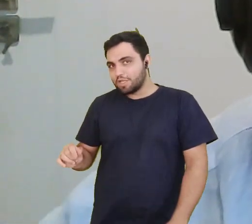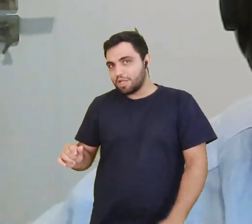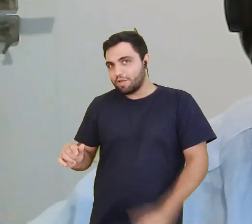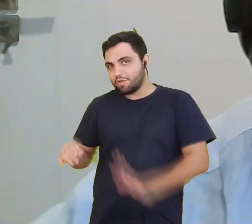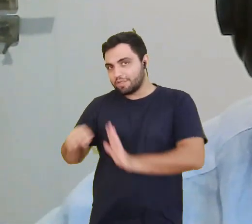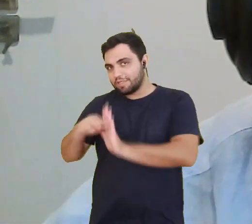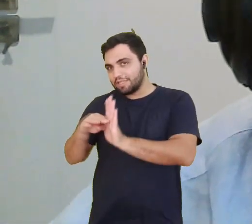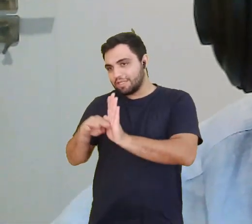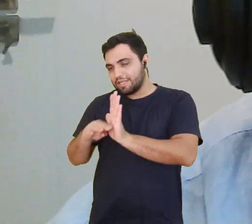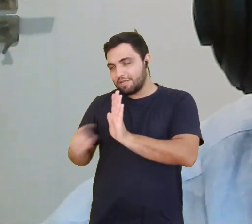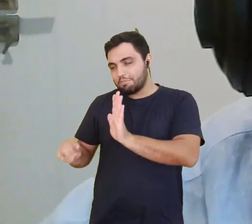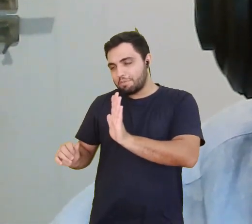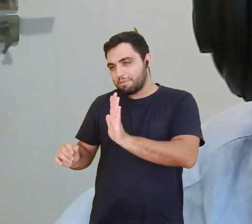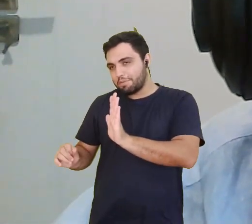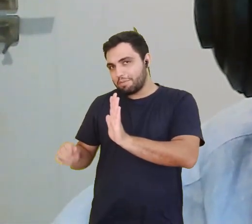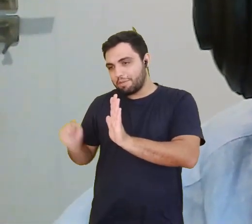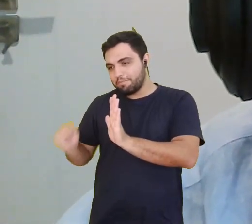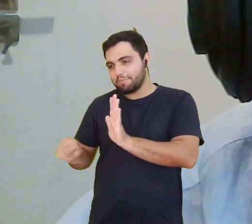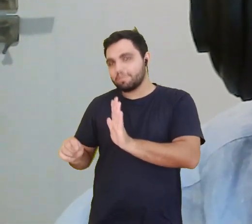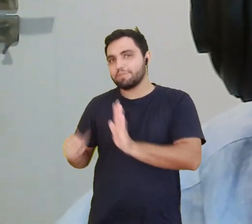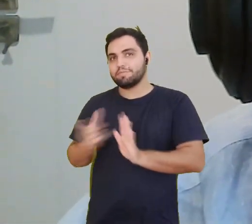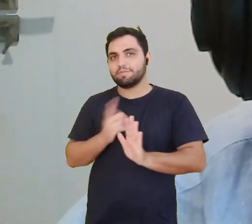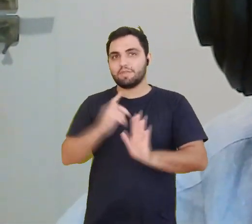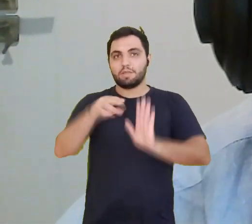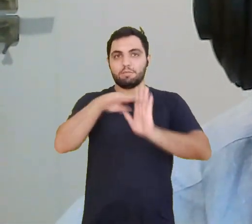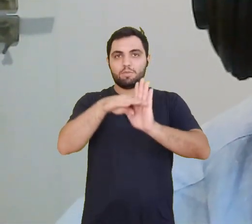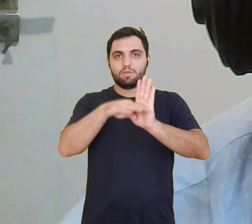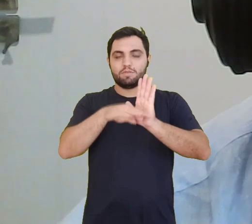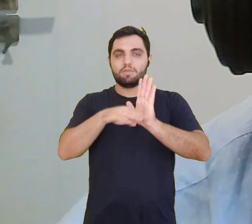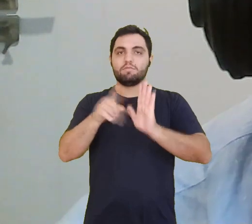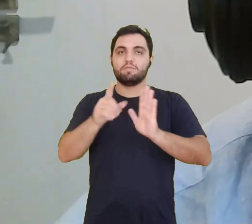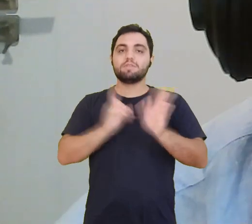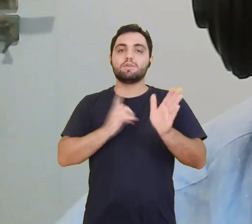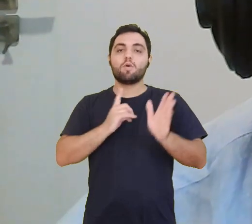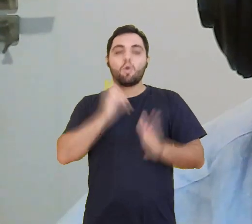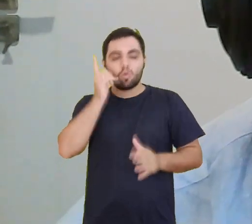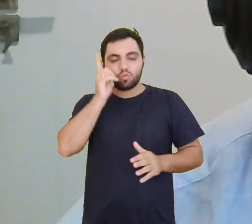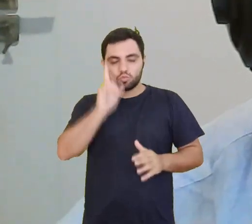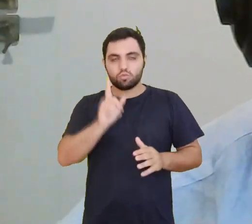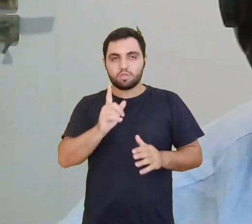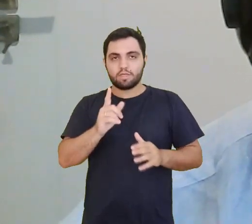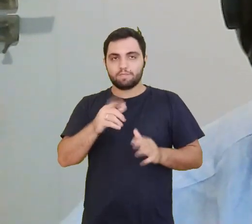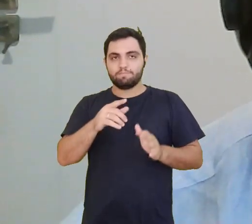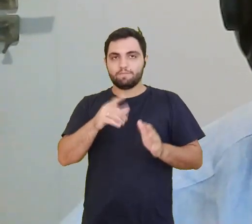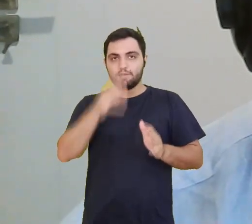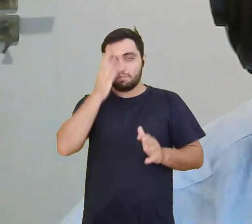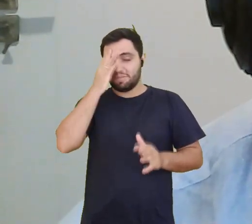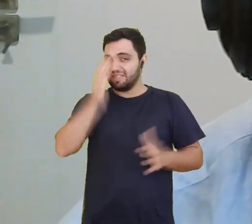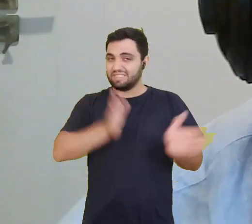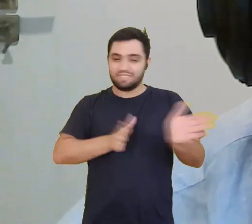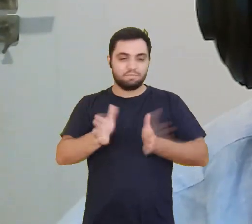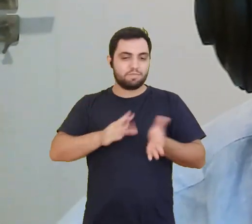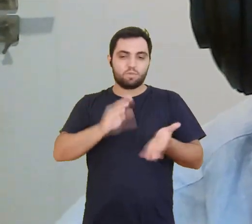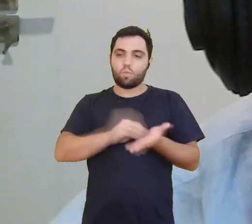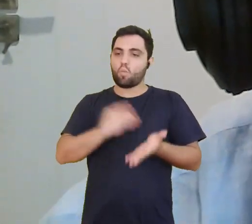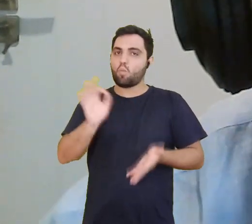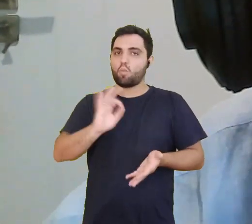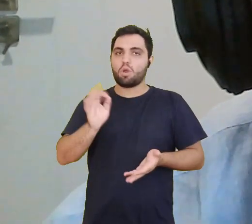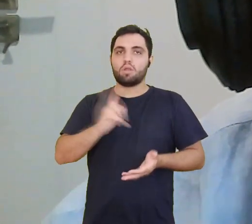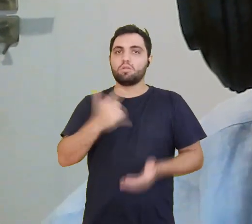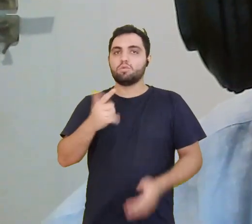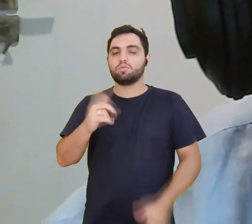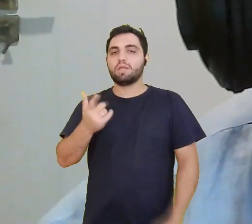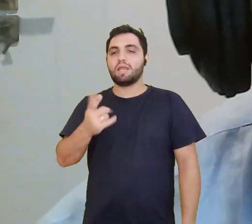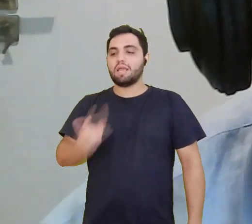umas posições ali que você consegue delimitar, é bem inacessível, não tem nenhum feedback sonoro.